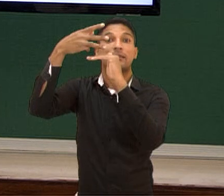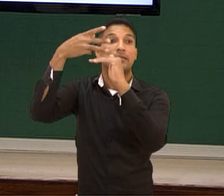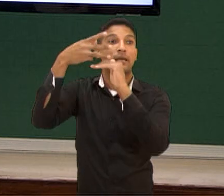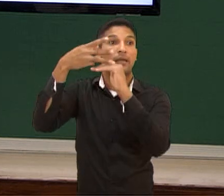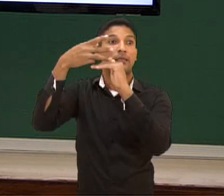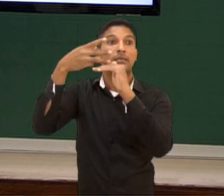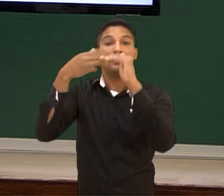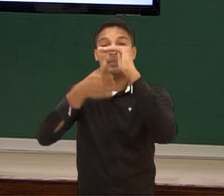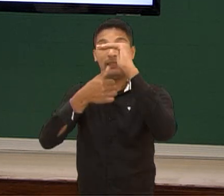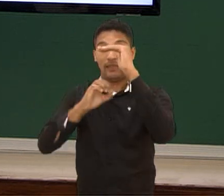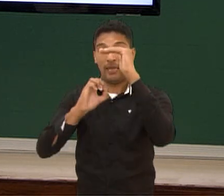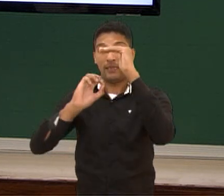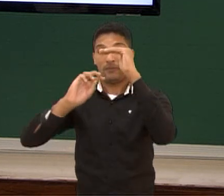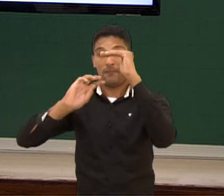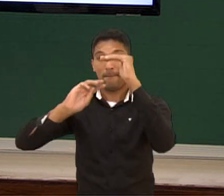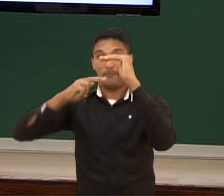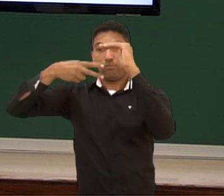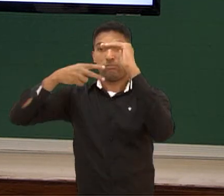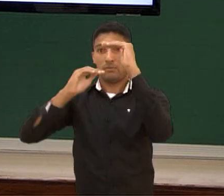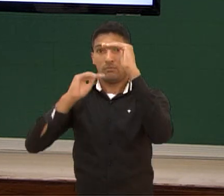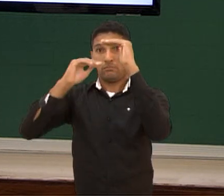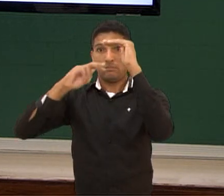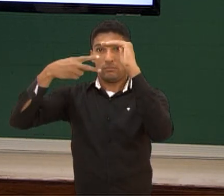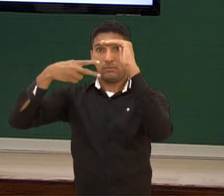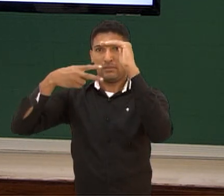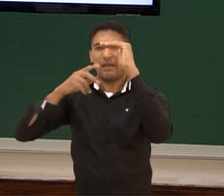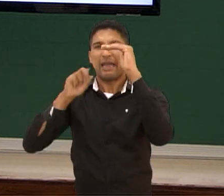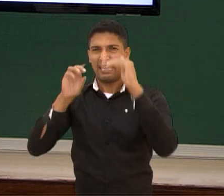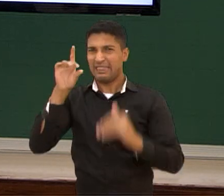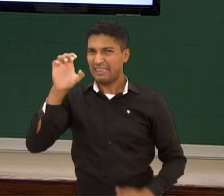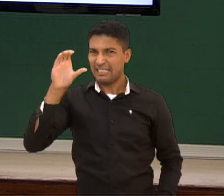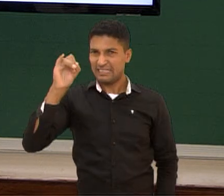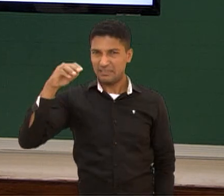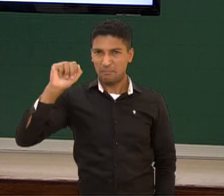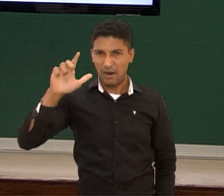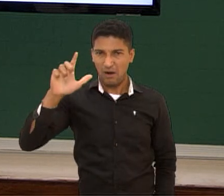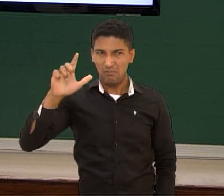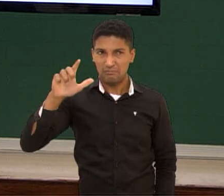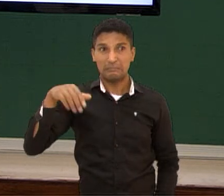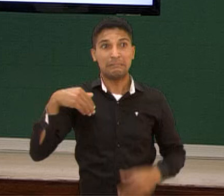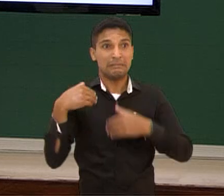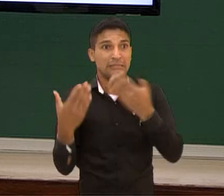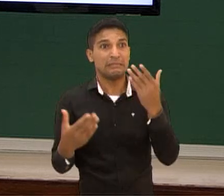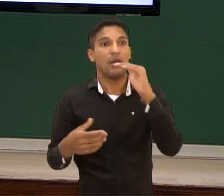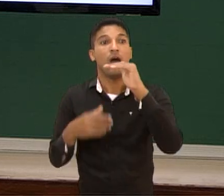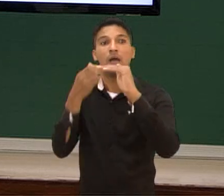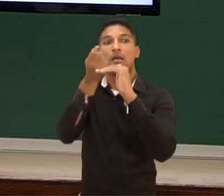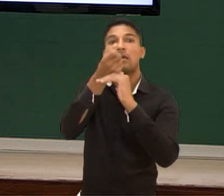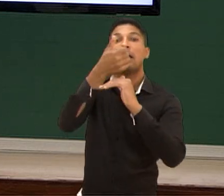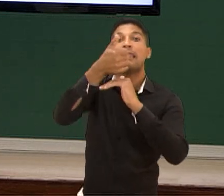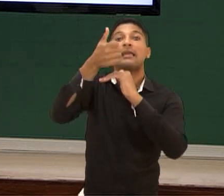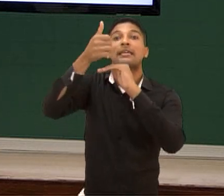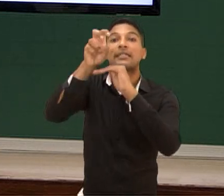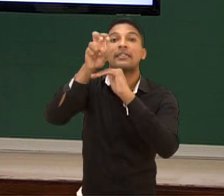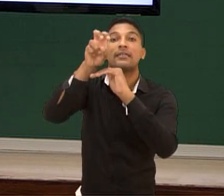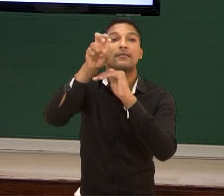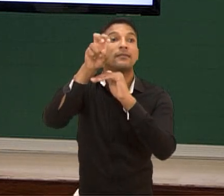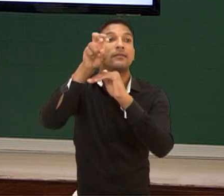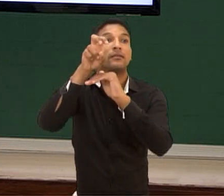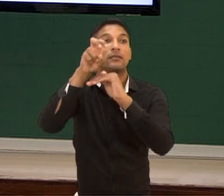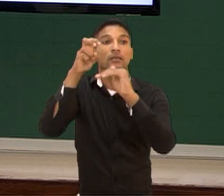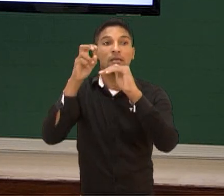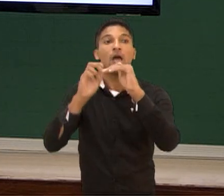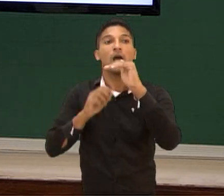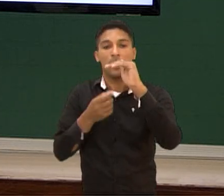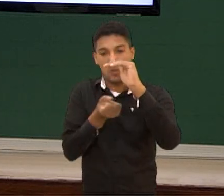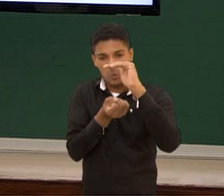sobre 10 elevado ao quadrado. Será que é uma fração decimal? E a outra? 15 sobre o quê?